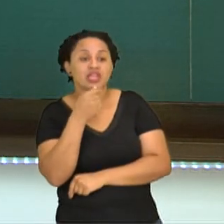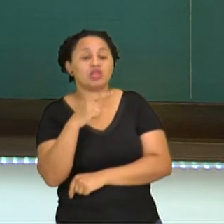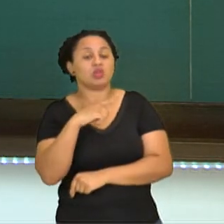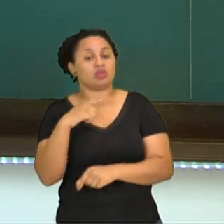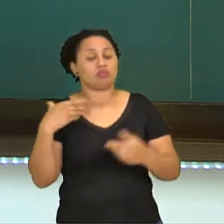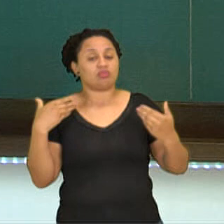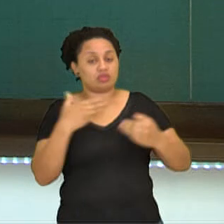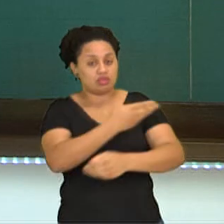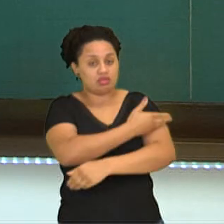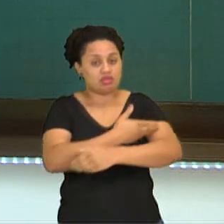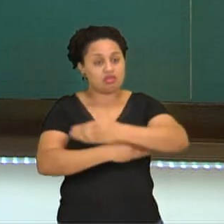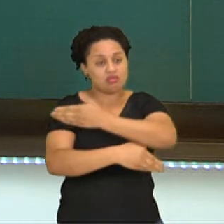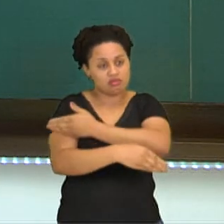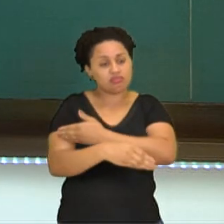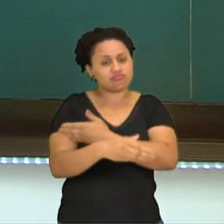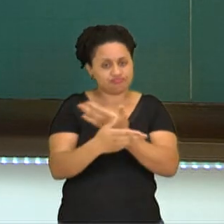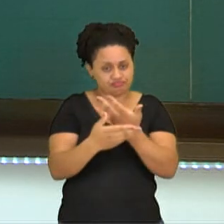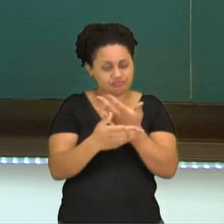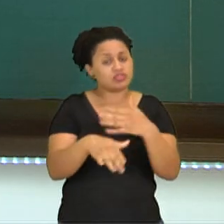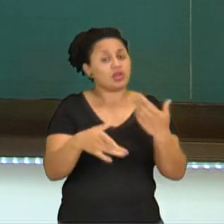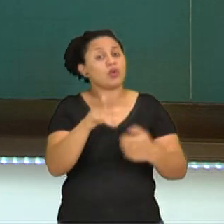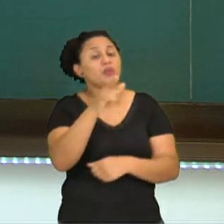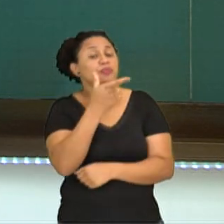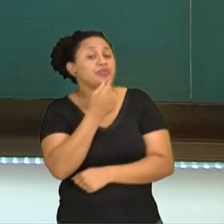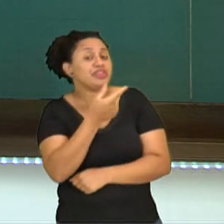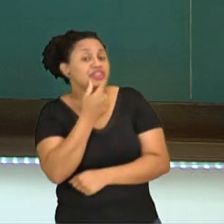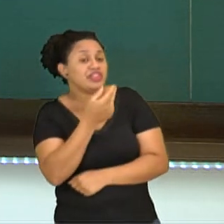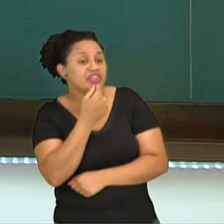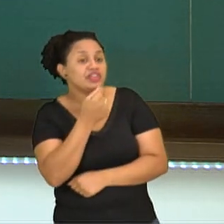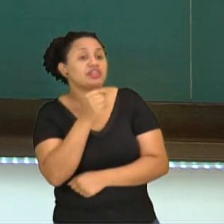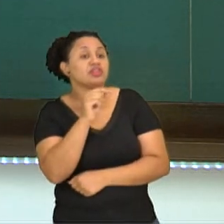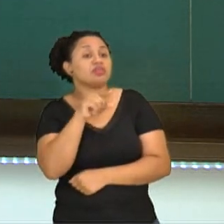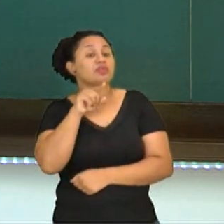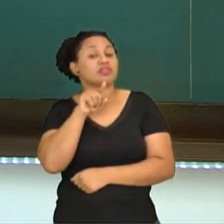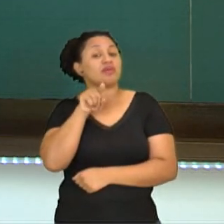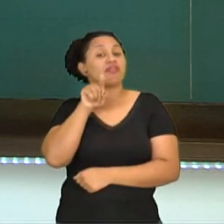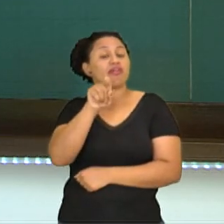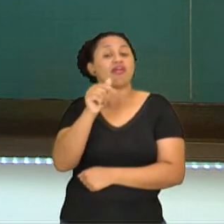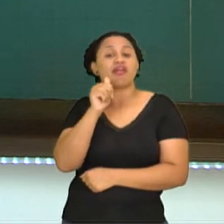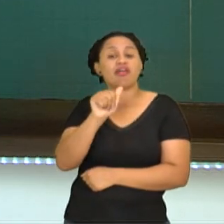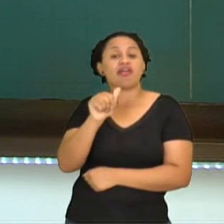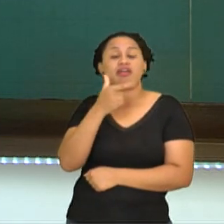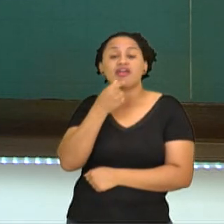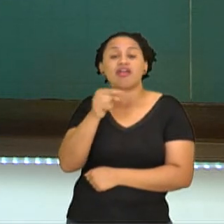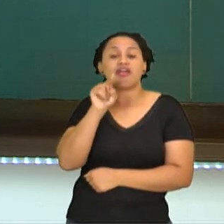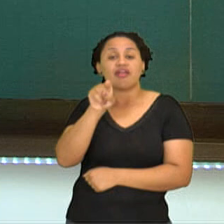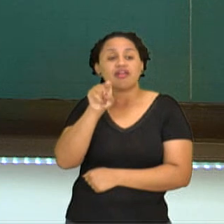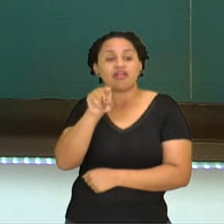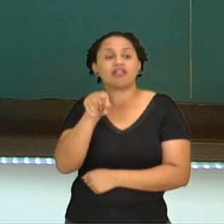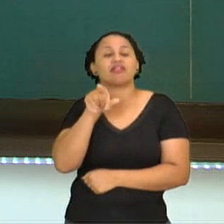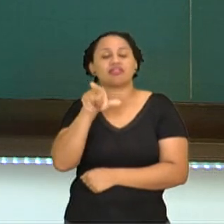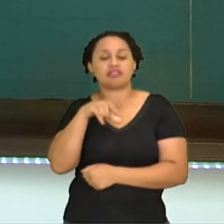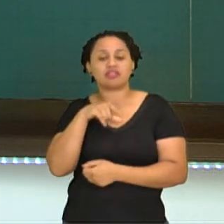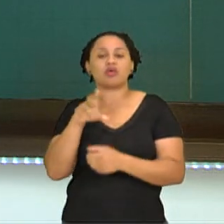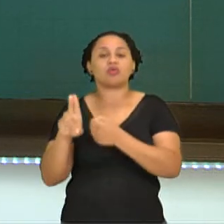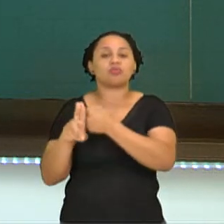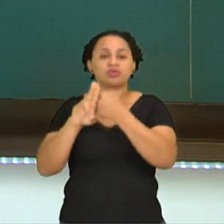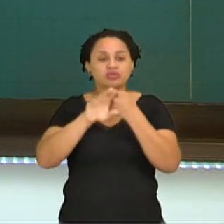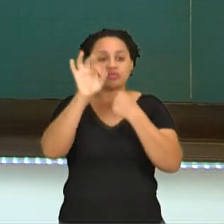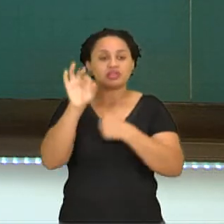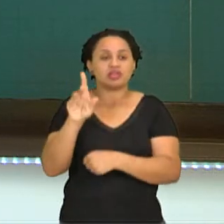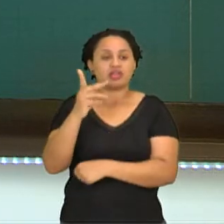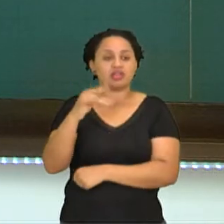shirt. The boy, o menino, ele, então o pronome correto é his